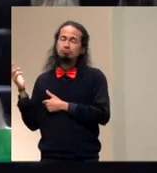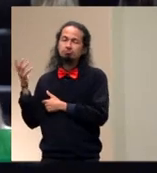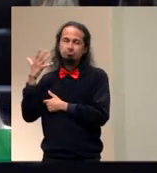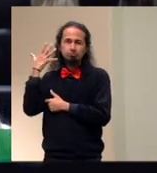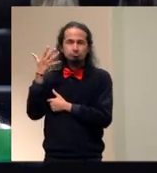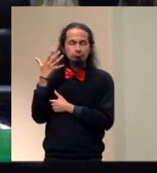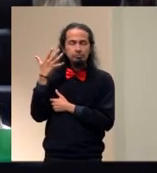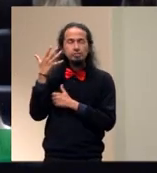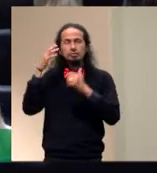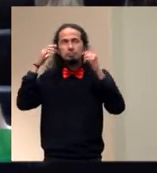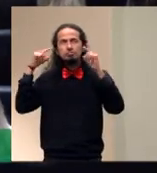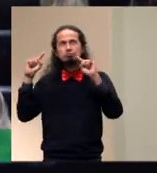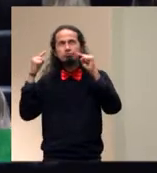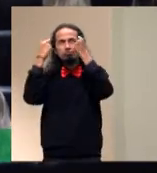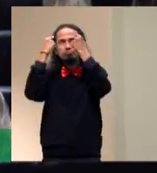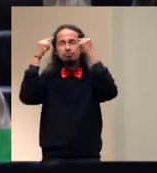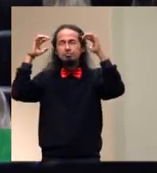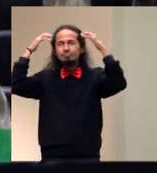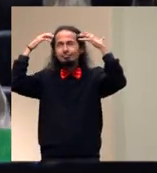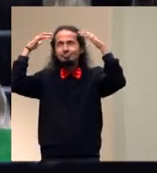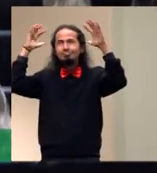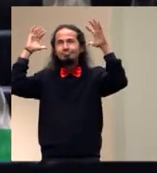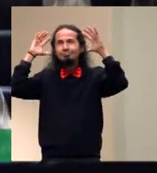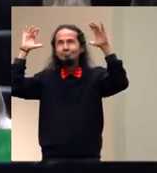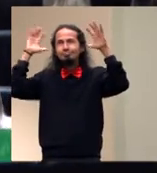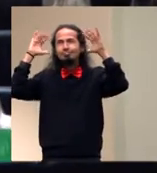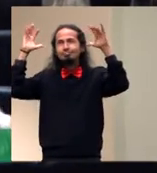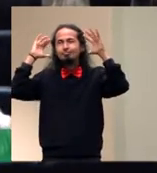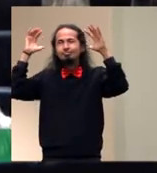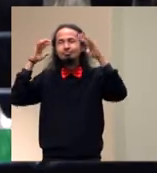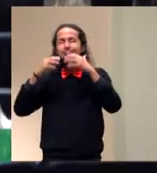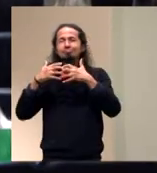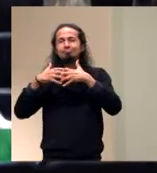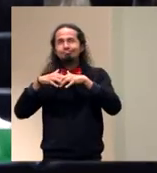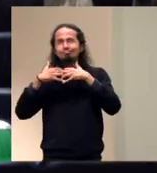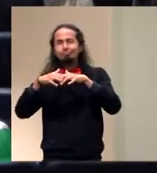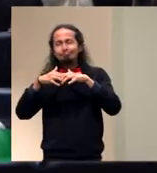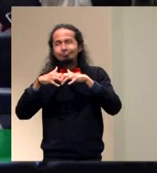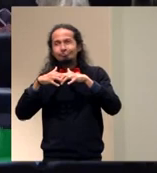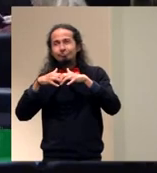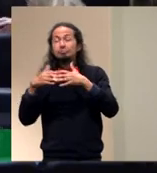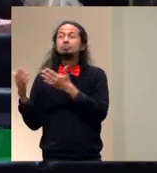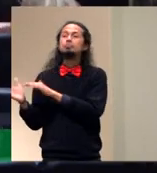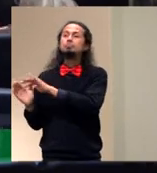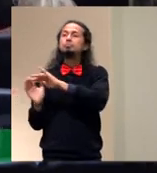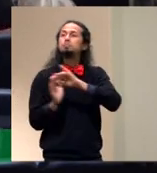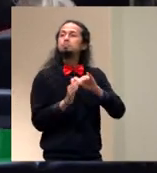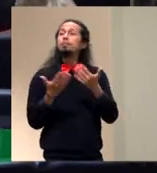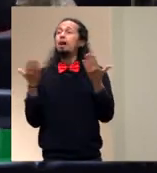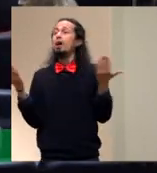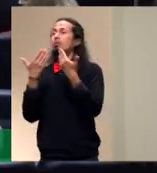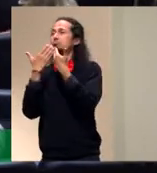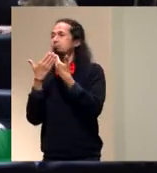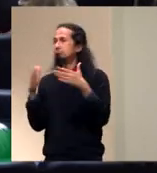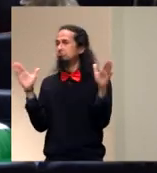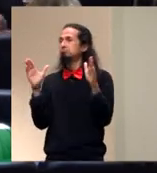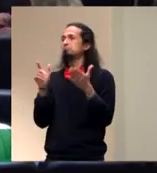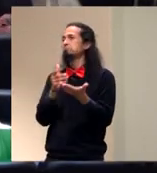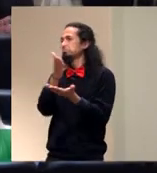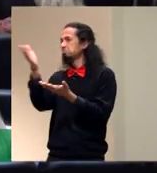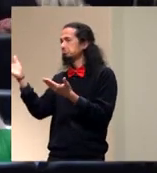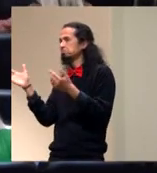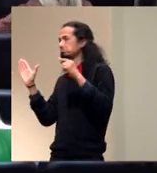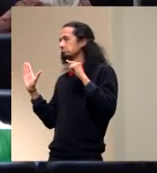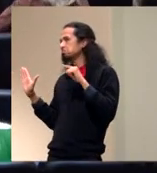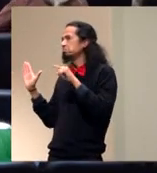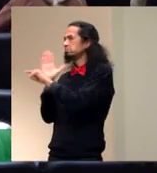que a gente reflita, A gente tem um momento, então, de abertura para a possibilidade da plateia se manifestar.